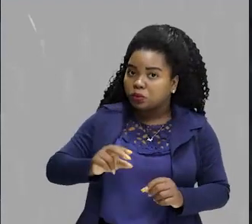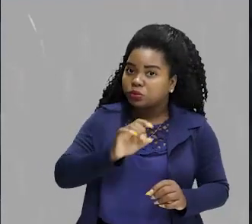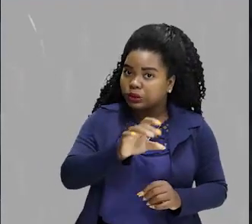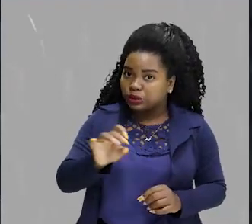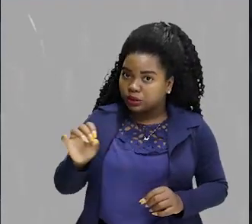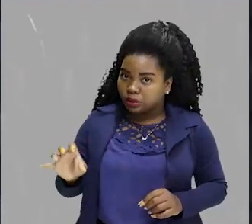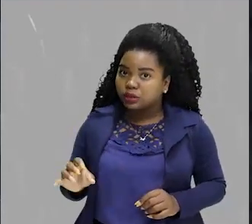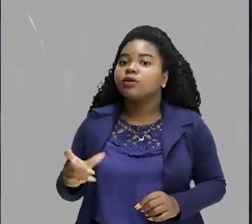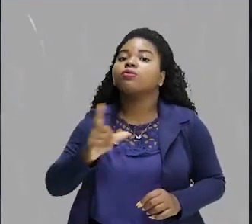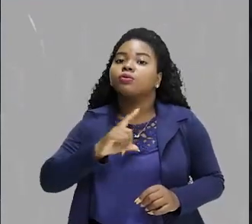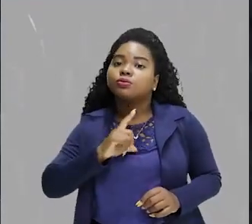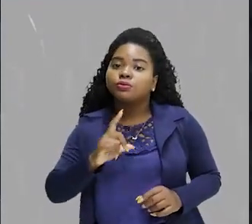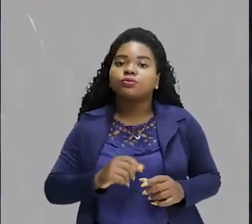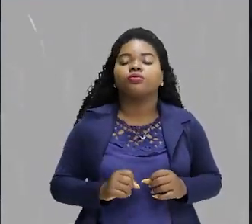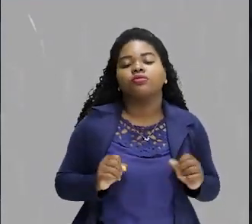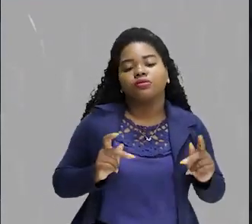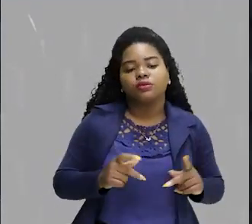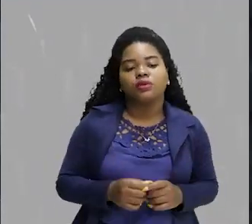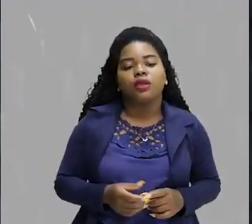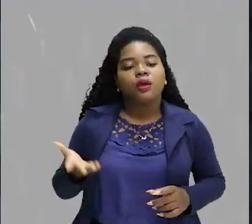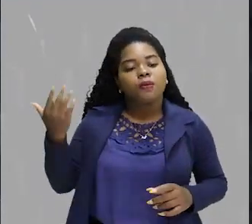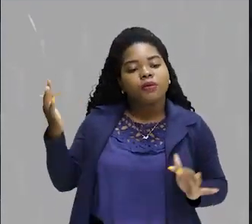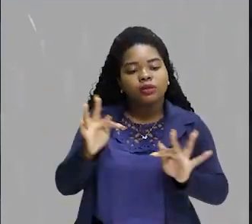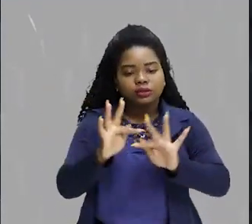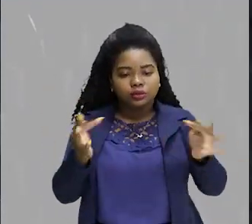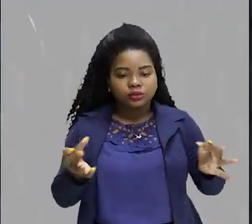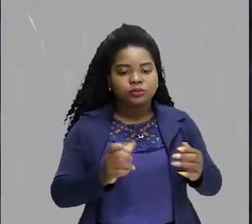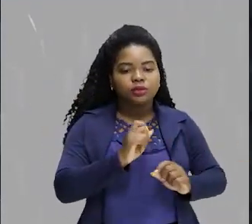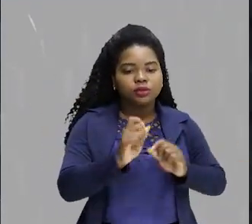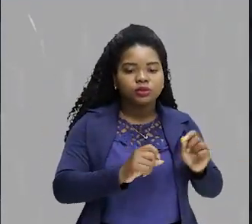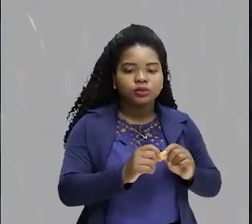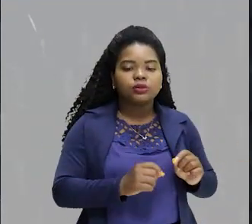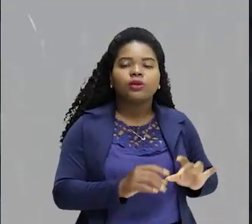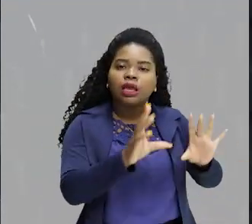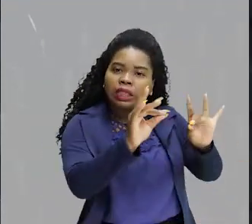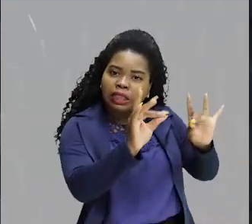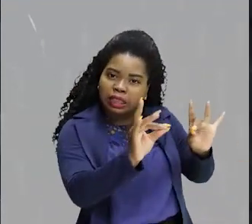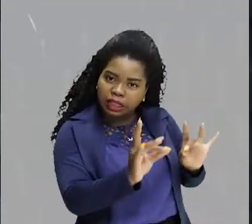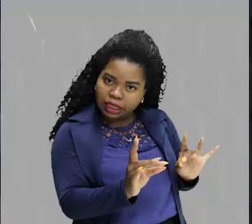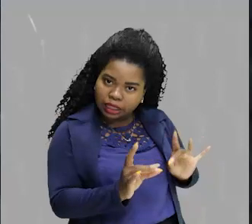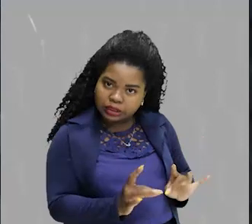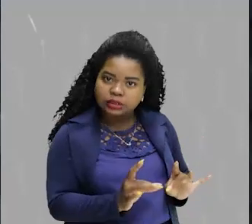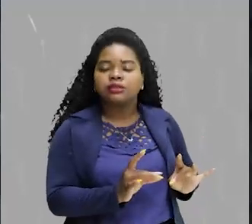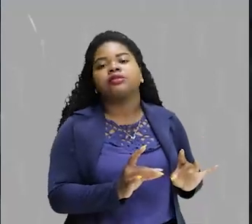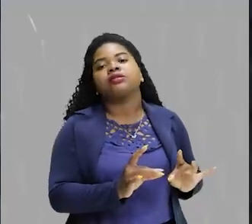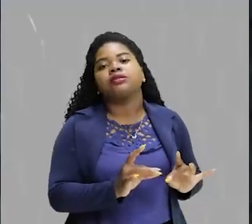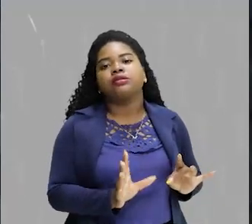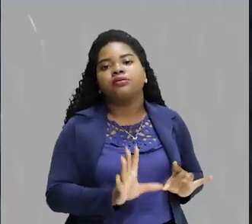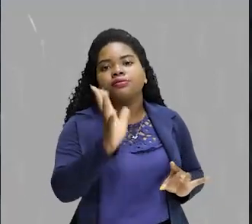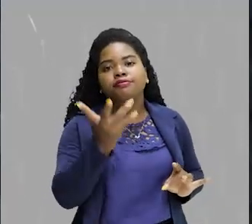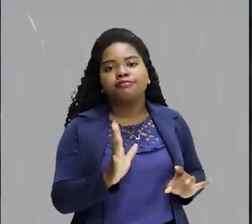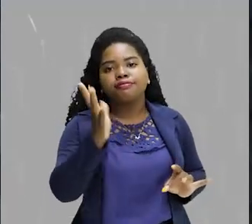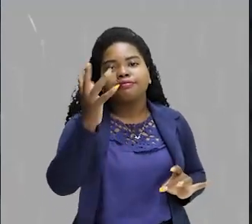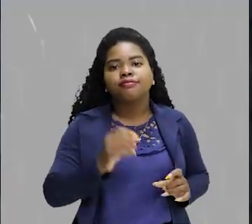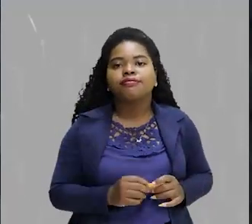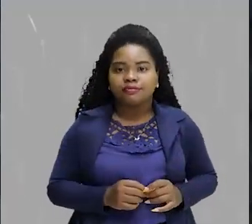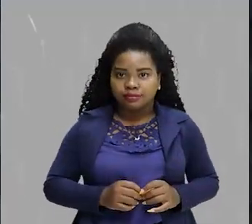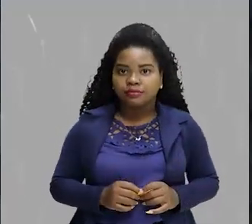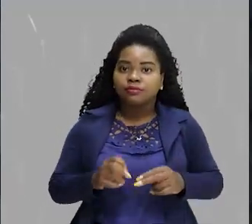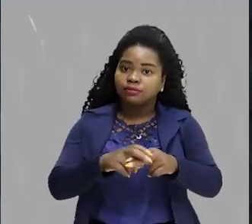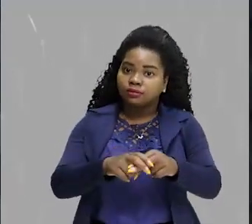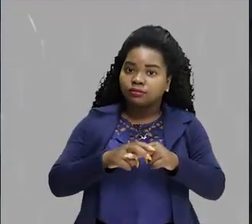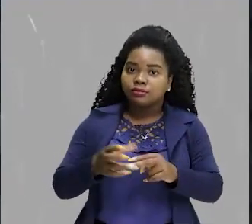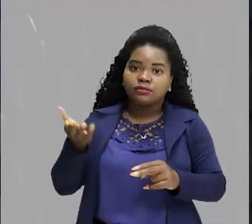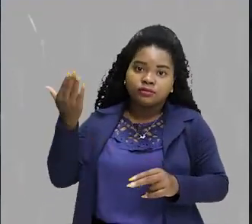transmitem. O passado simples é usado para descrever ações ou eventos a partir de um